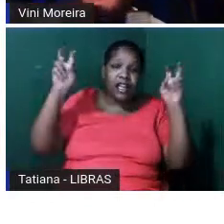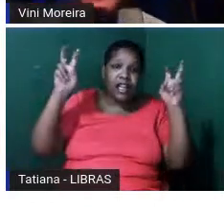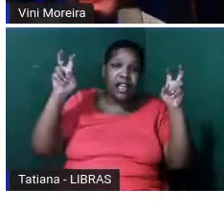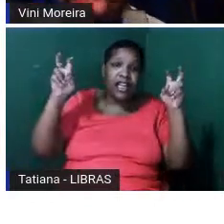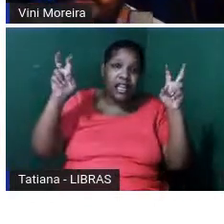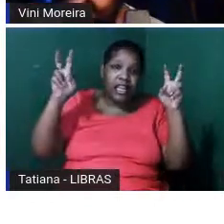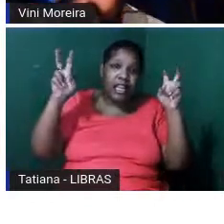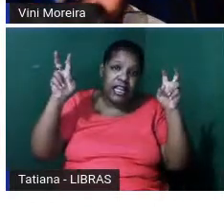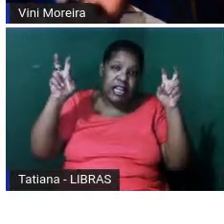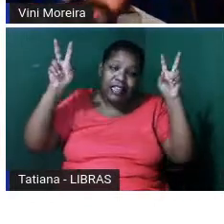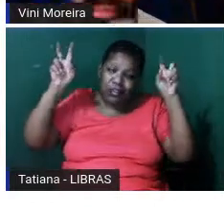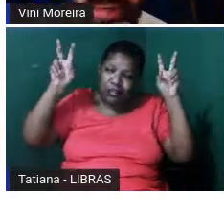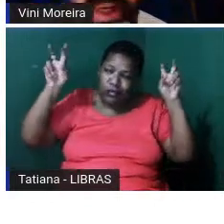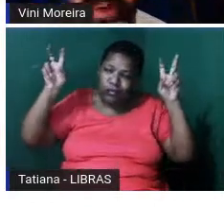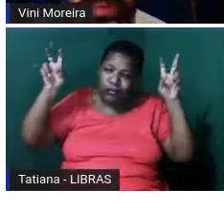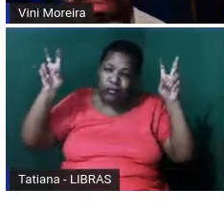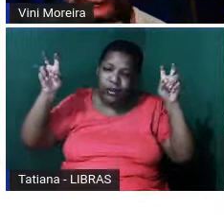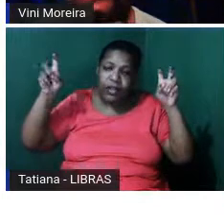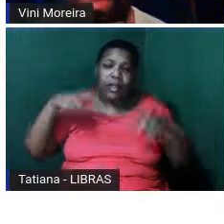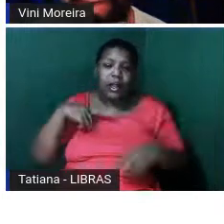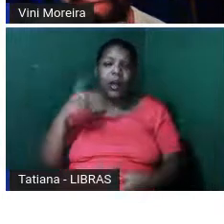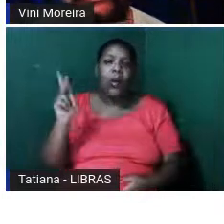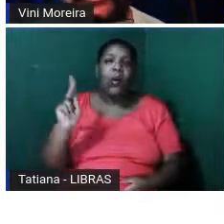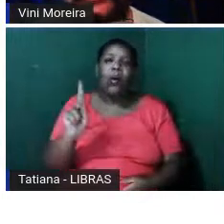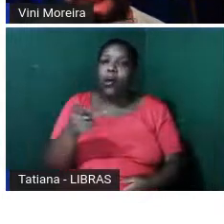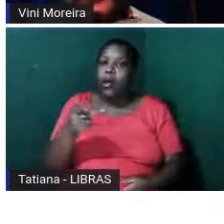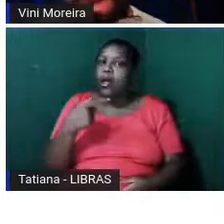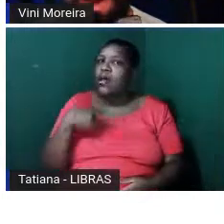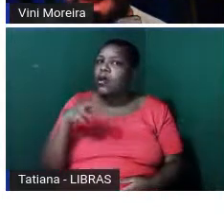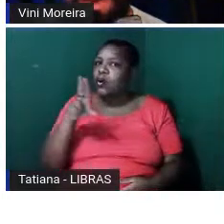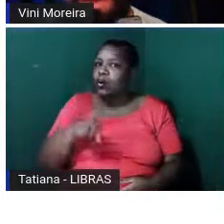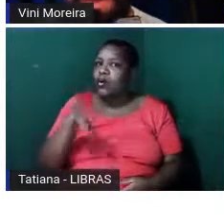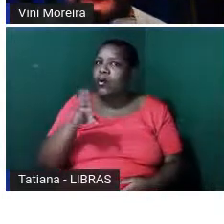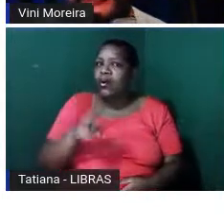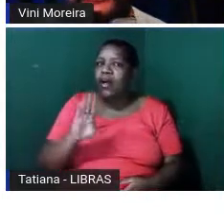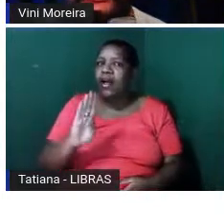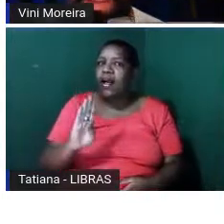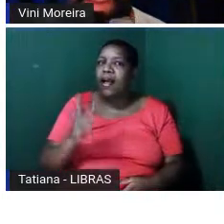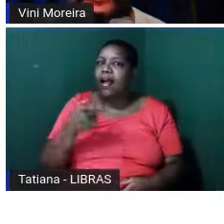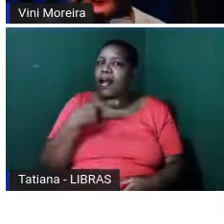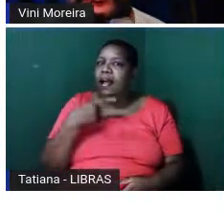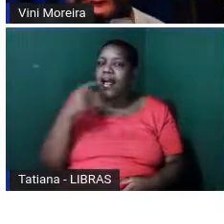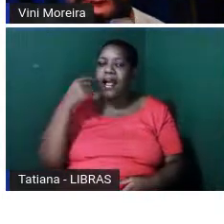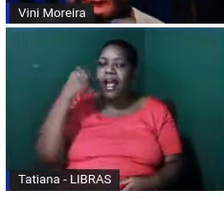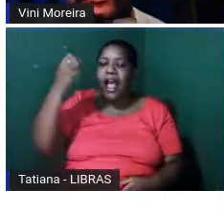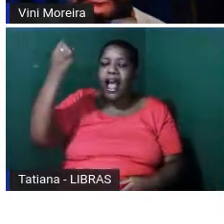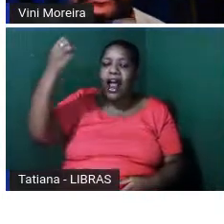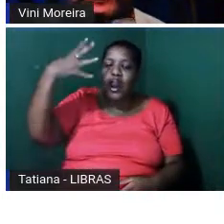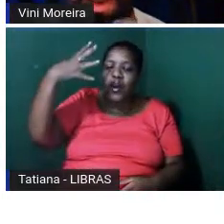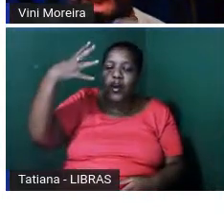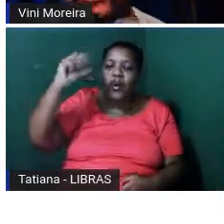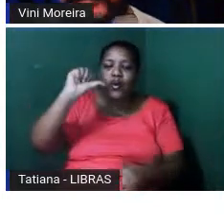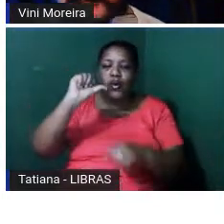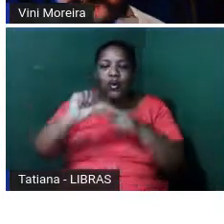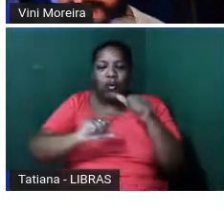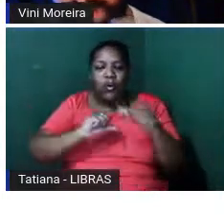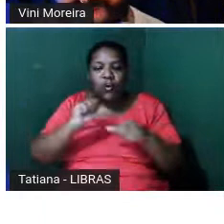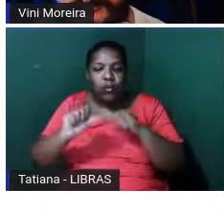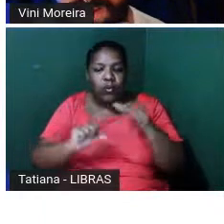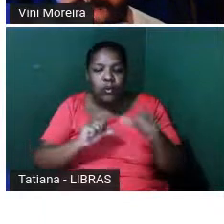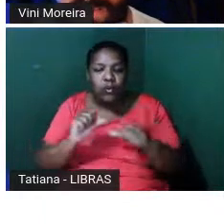muitas e muitas muitas "os erros e os artifícios né você vê que a luz mudou o